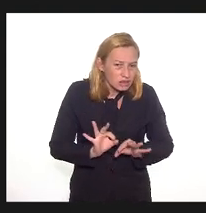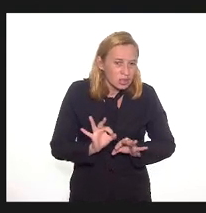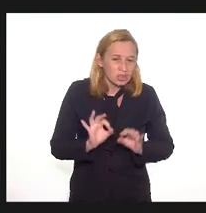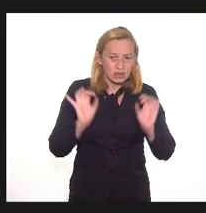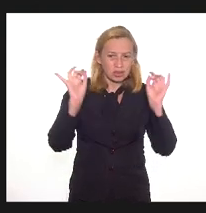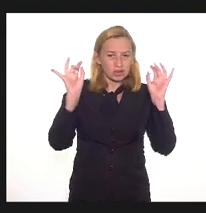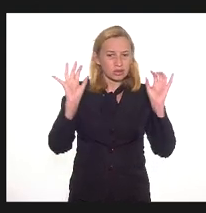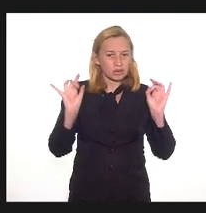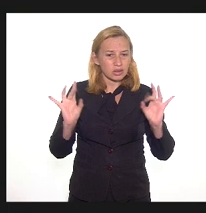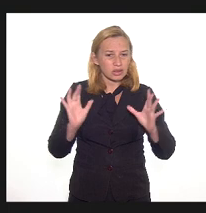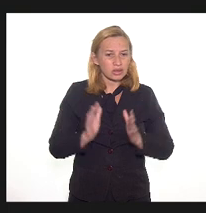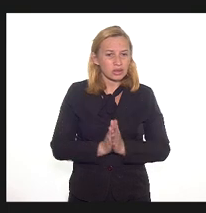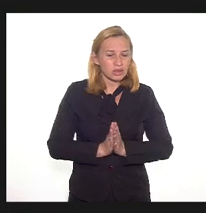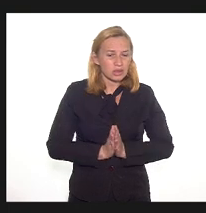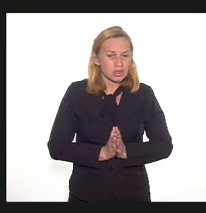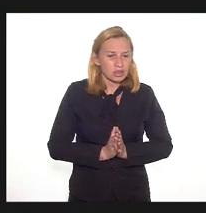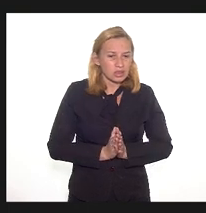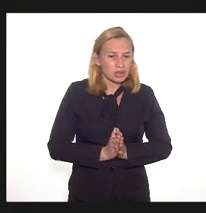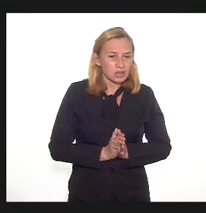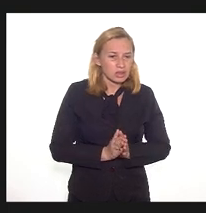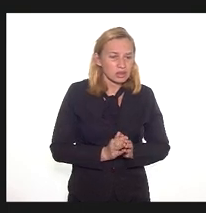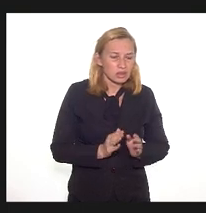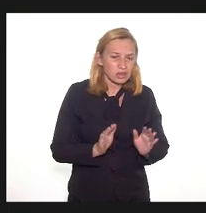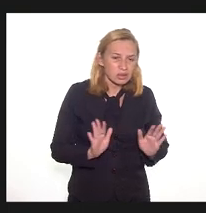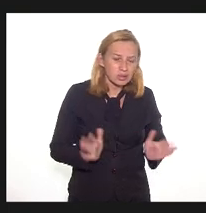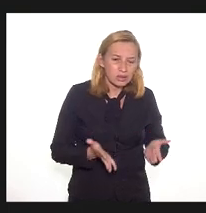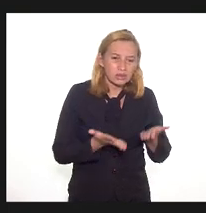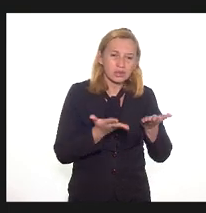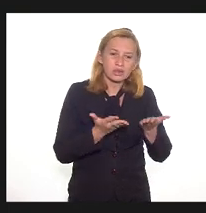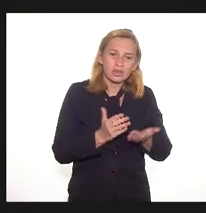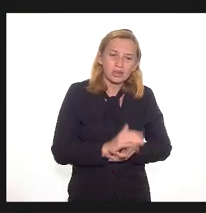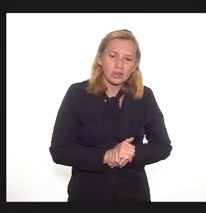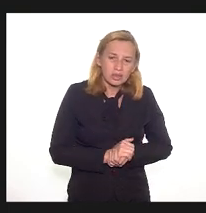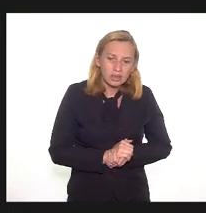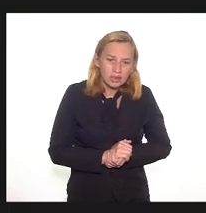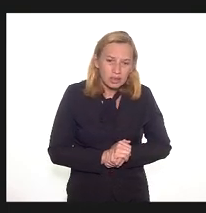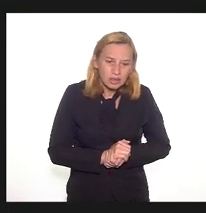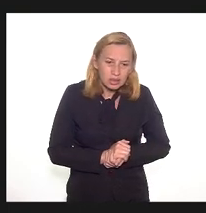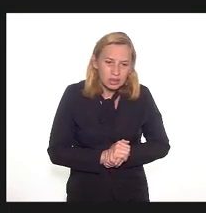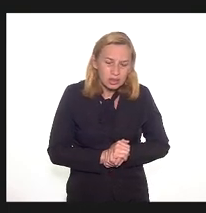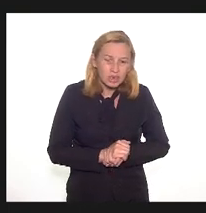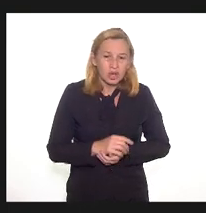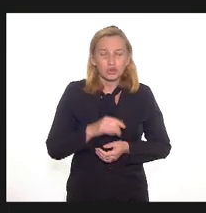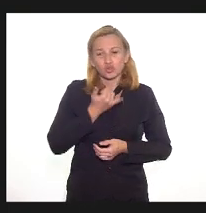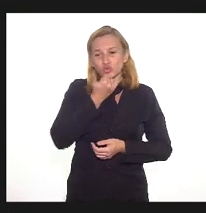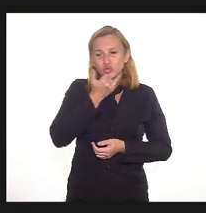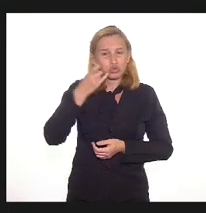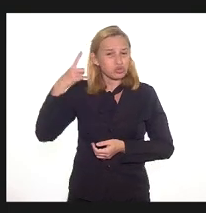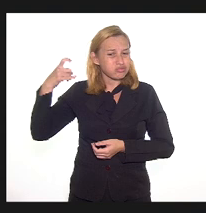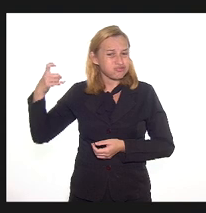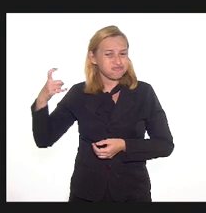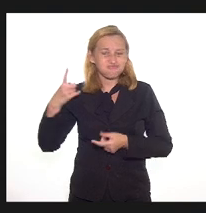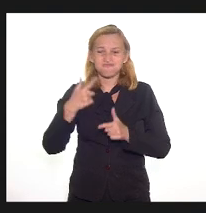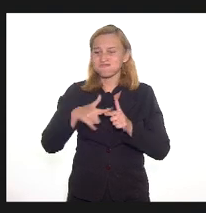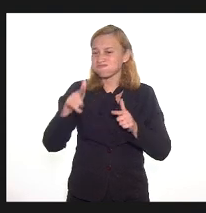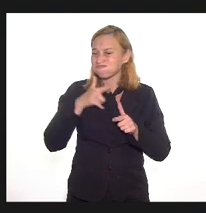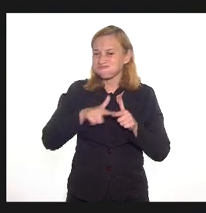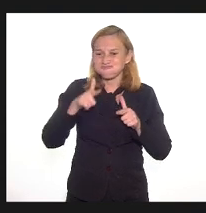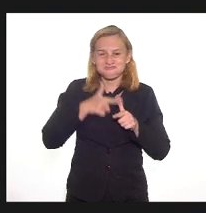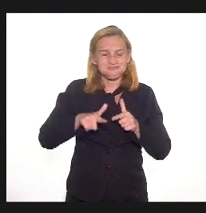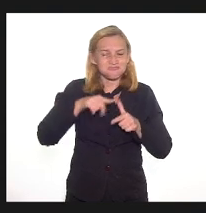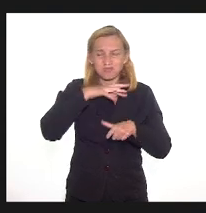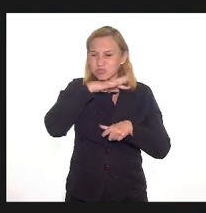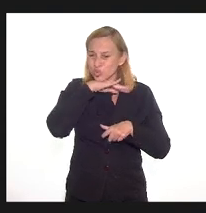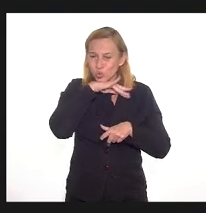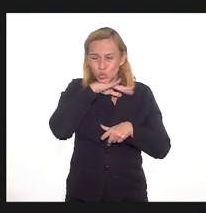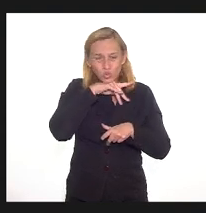especial para fornecer para a indústria nacional e muito menos para a indústria estrangeira. Né? A lei ela não prevê nenhum tipo de